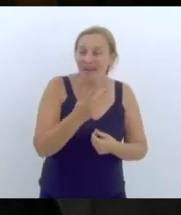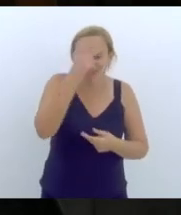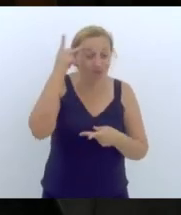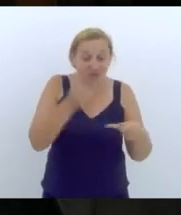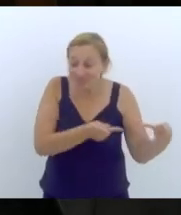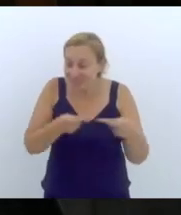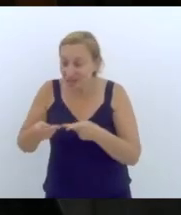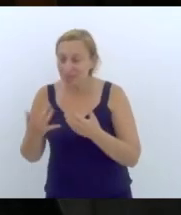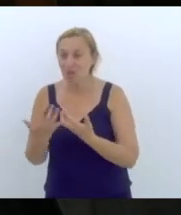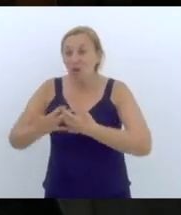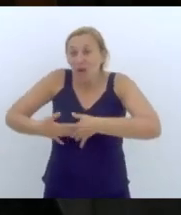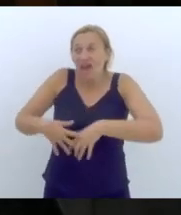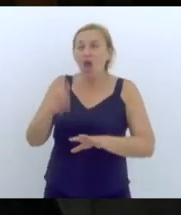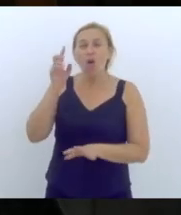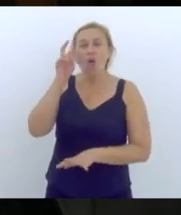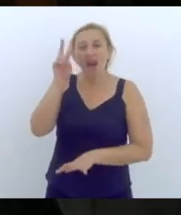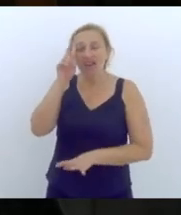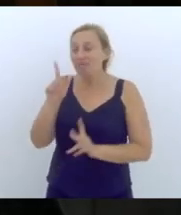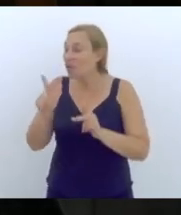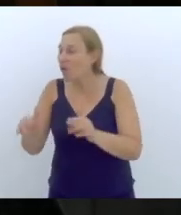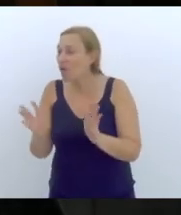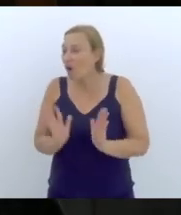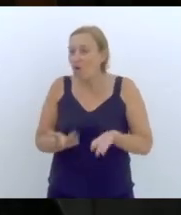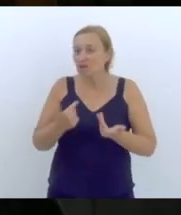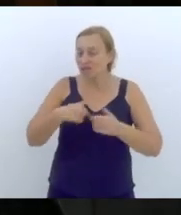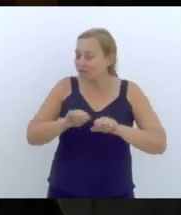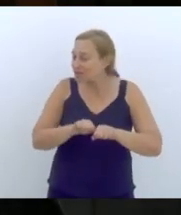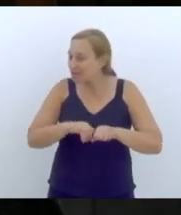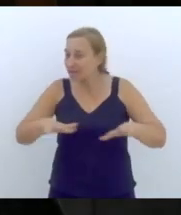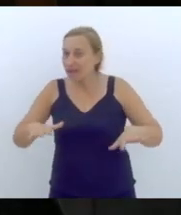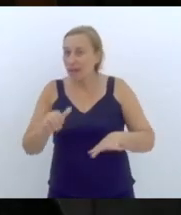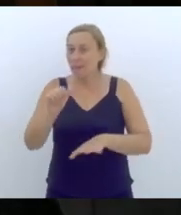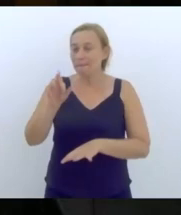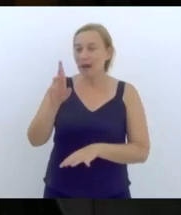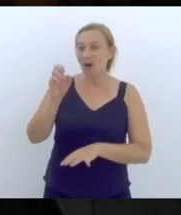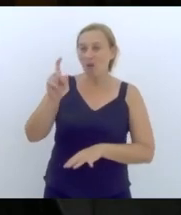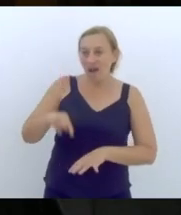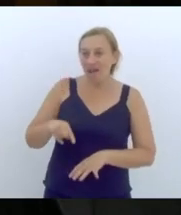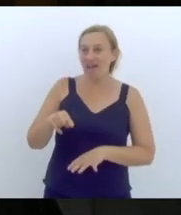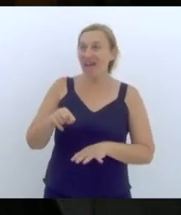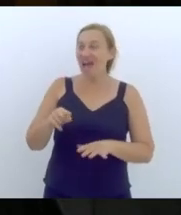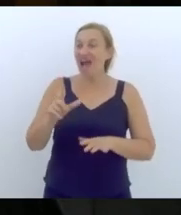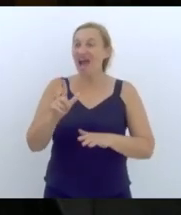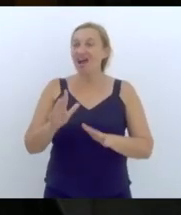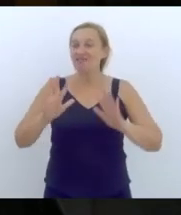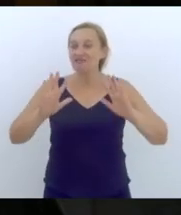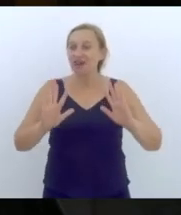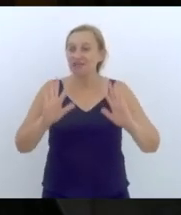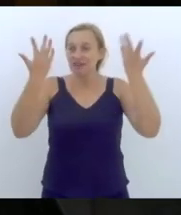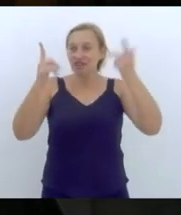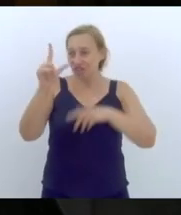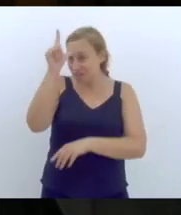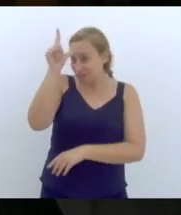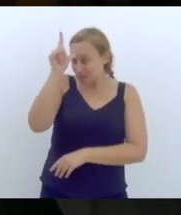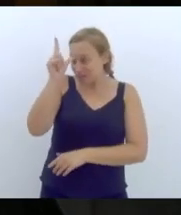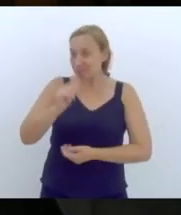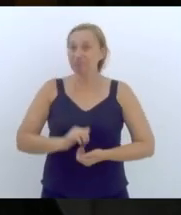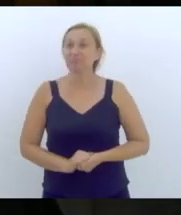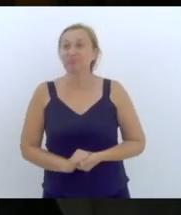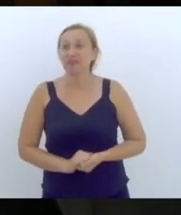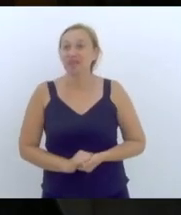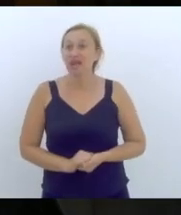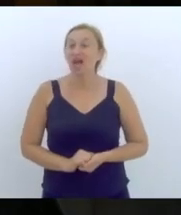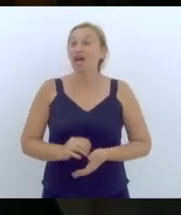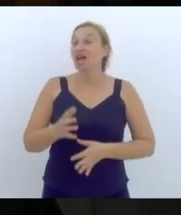Petrópolis. Eu lembro, como se fosse hoje, quando nós ampliamos a Bauerfest, que queria convidar os deputados aqui para conhecer, quando nós criamos o